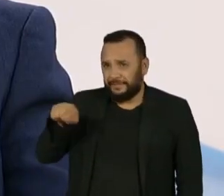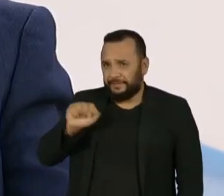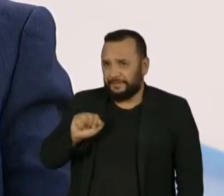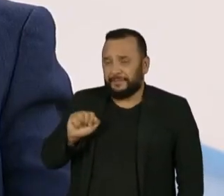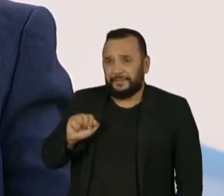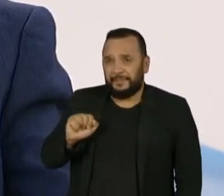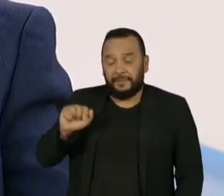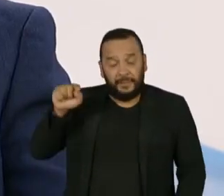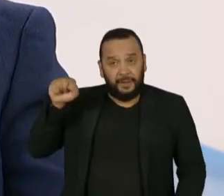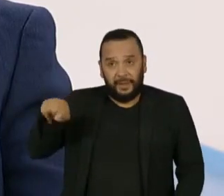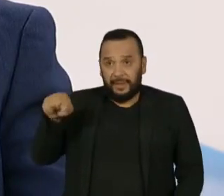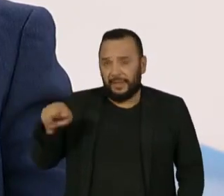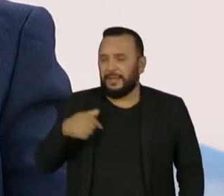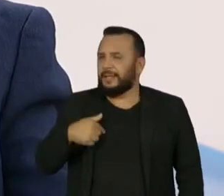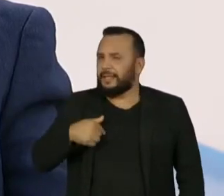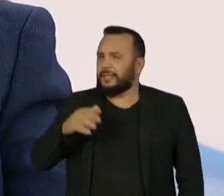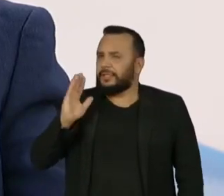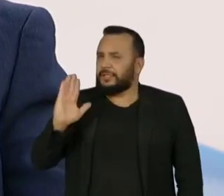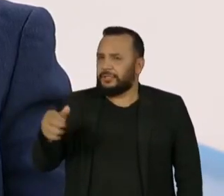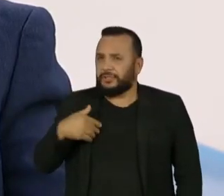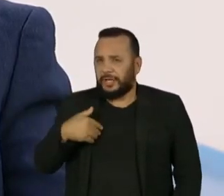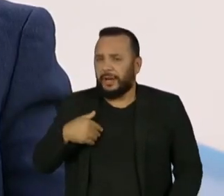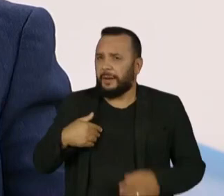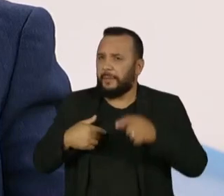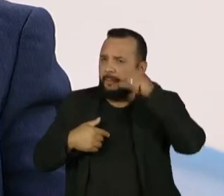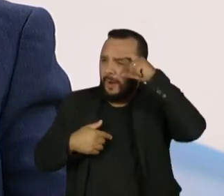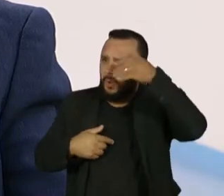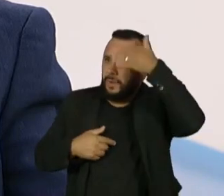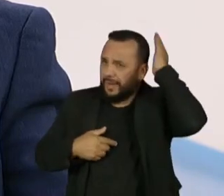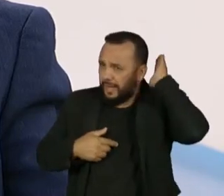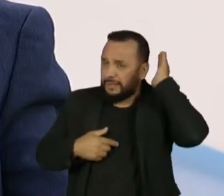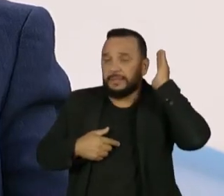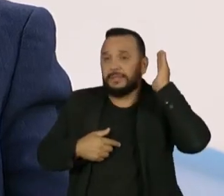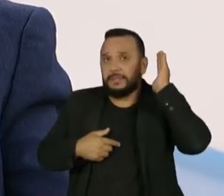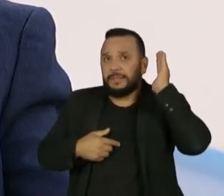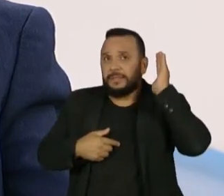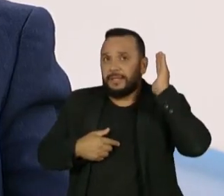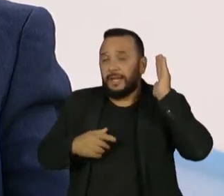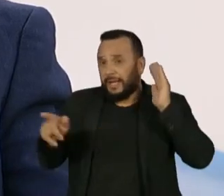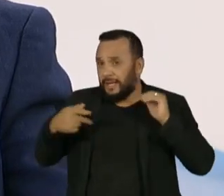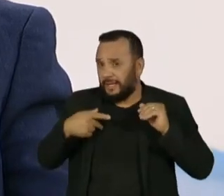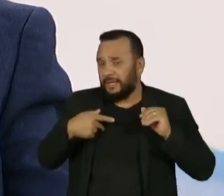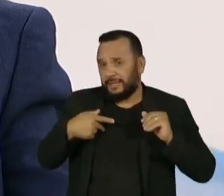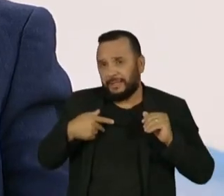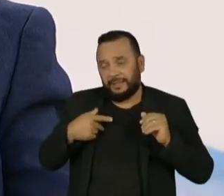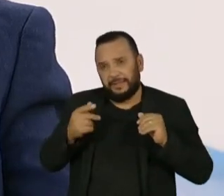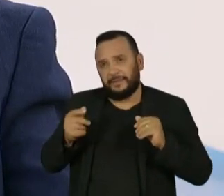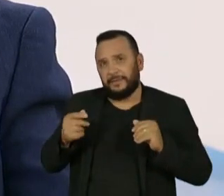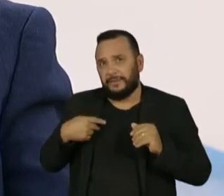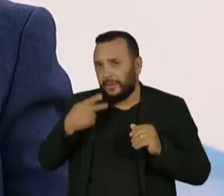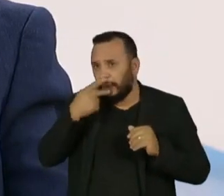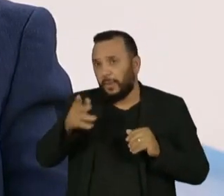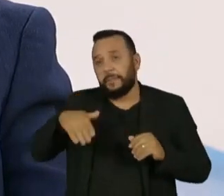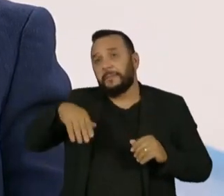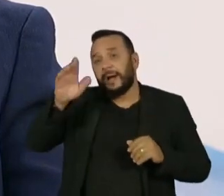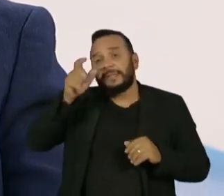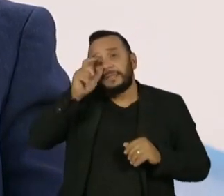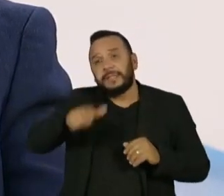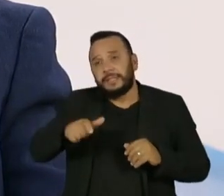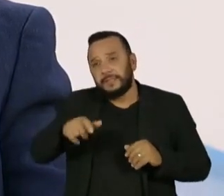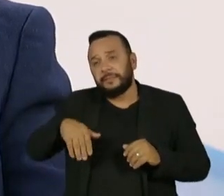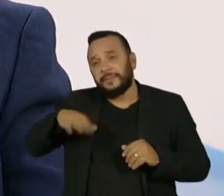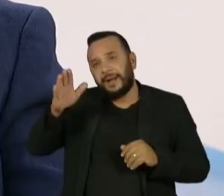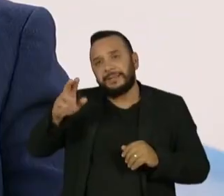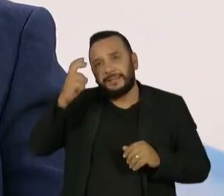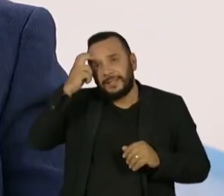Guedes, dentro da comissão de orçamento da Câmara dos Deputados, quando ele falou que era mais interessante e mais